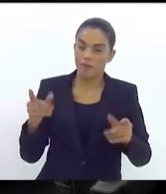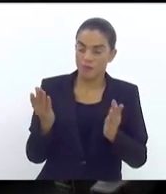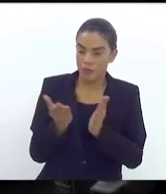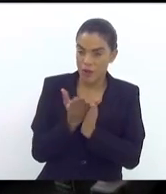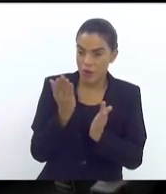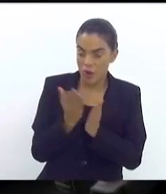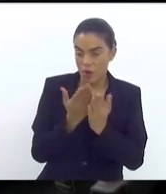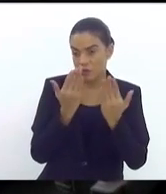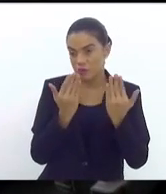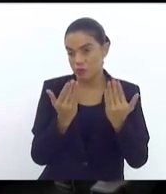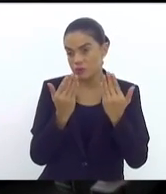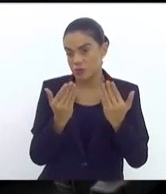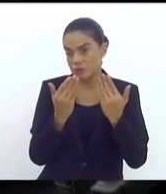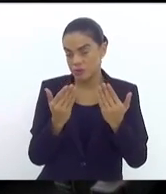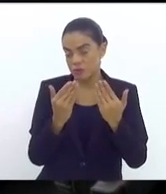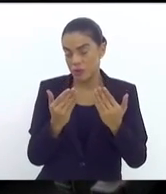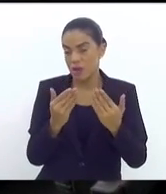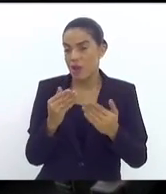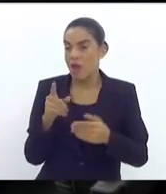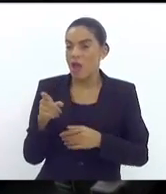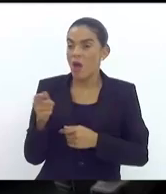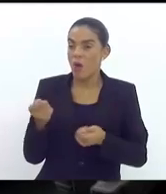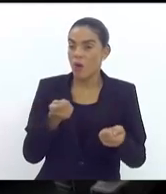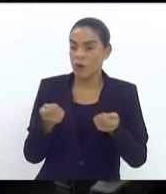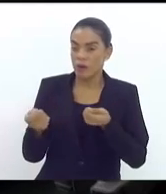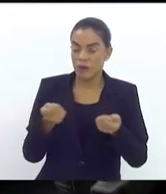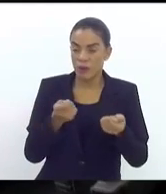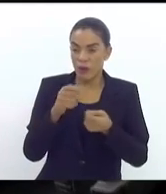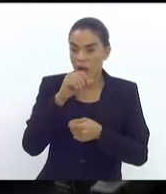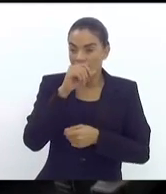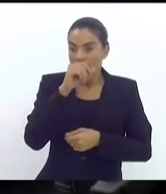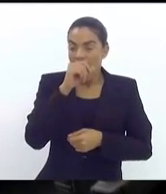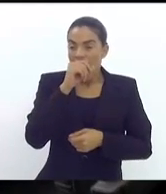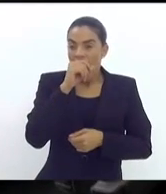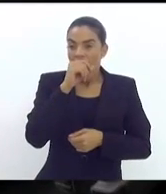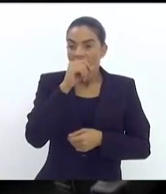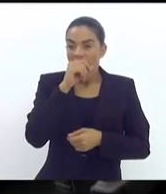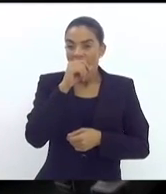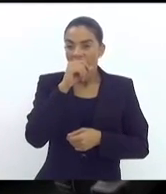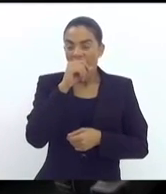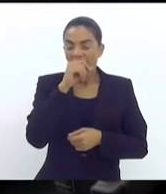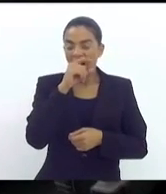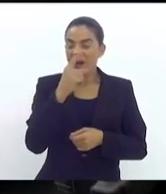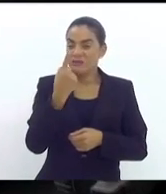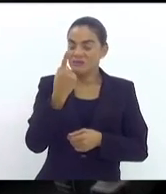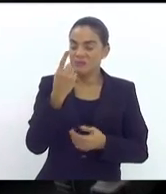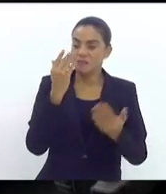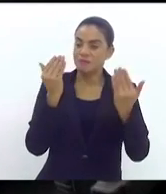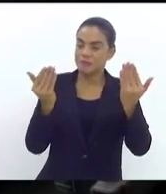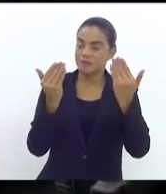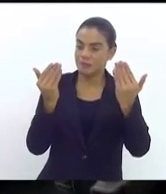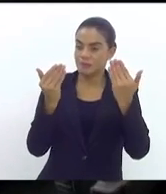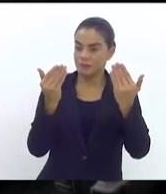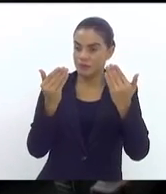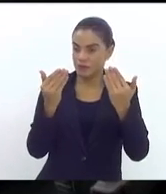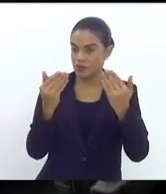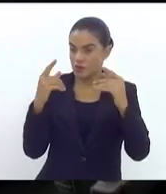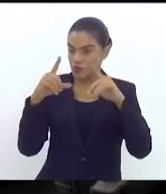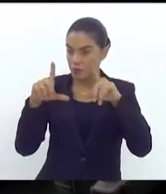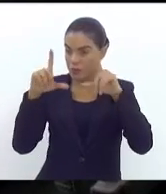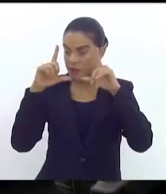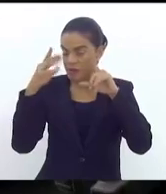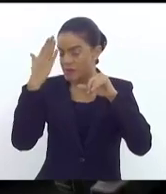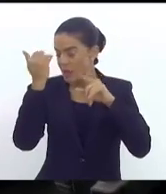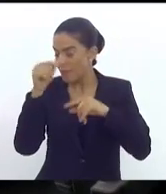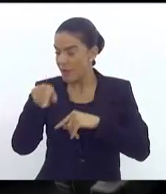de suspeitos é a possibilidade de controle. Num alinhamento é apresentado somente um suspeito, junto com os demais rostos sabidamente